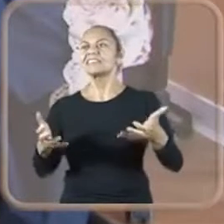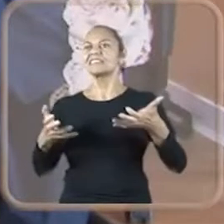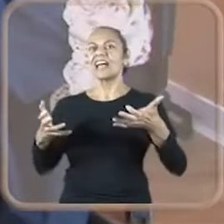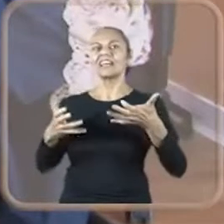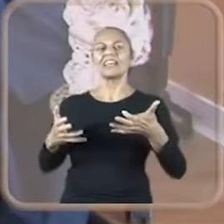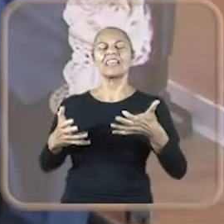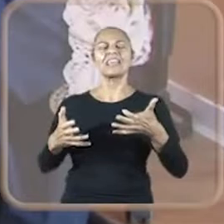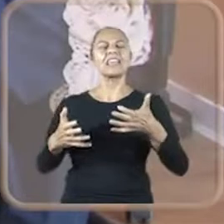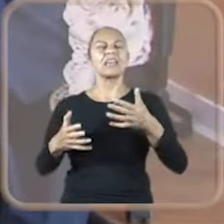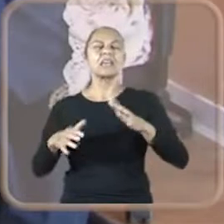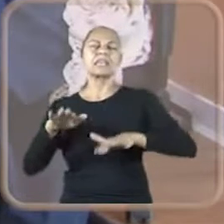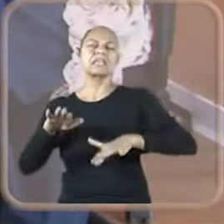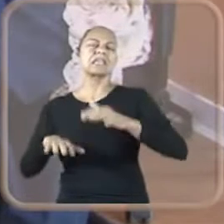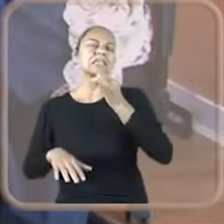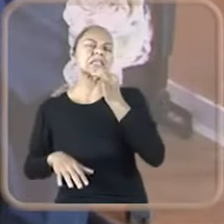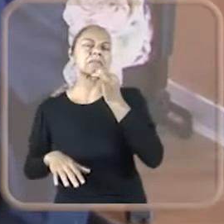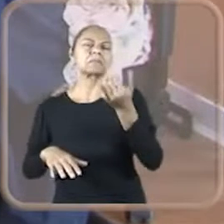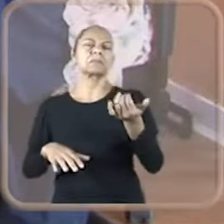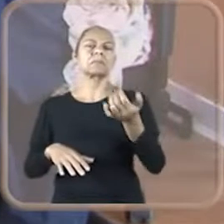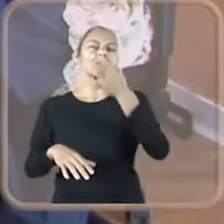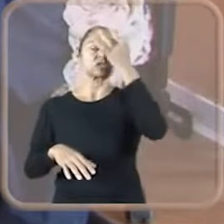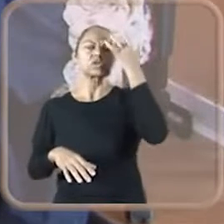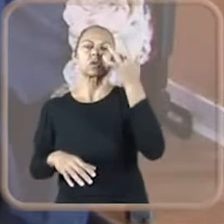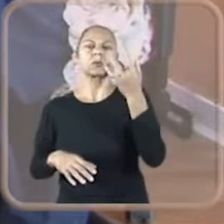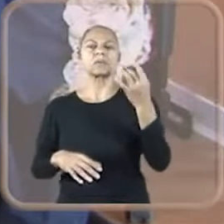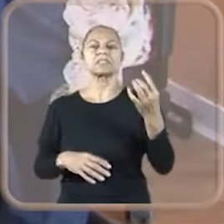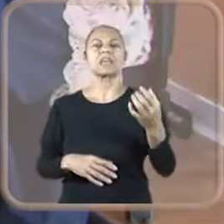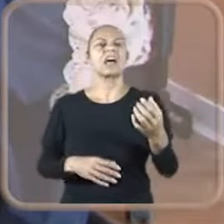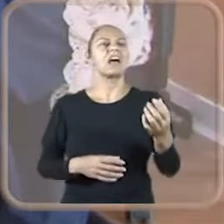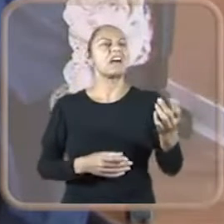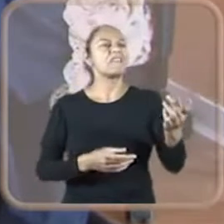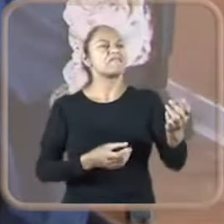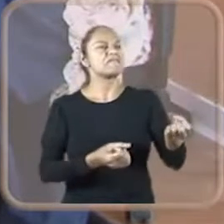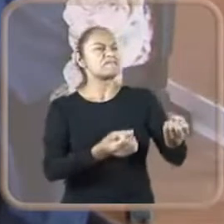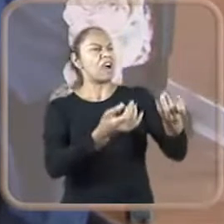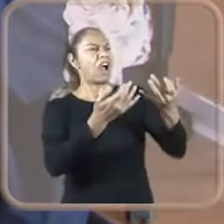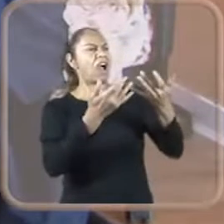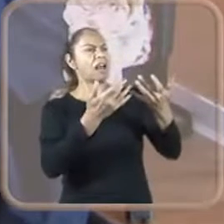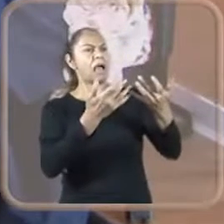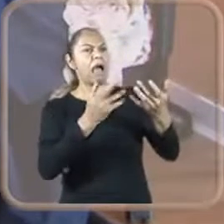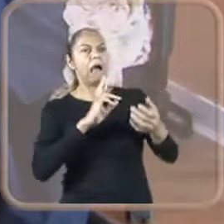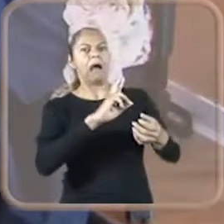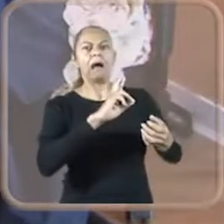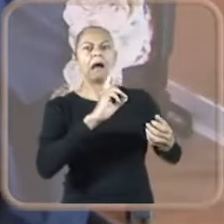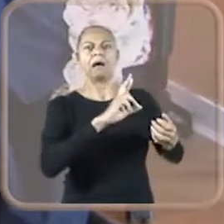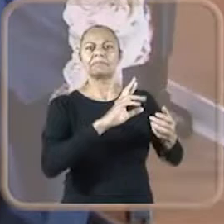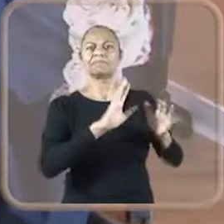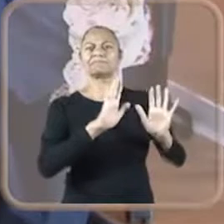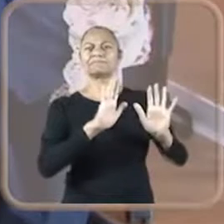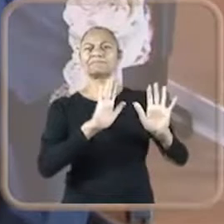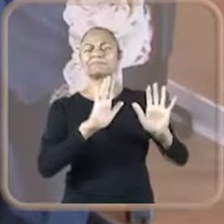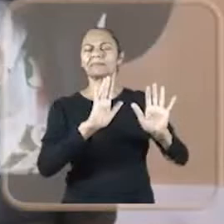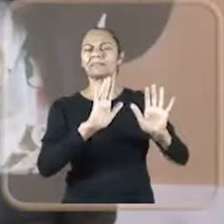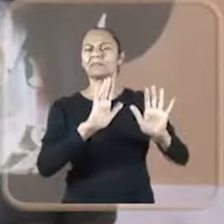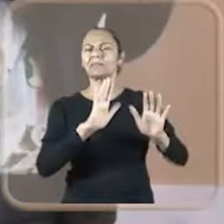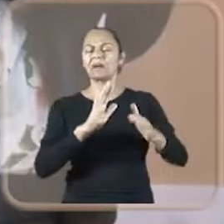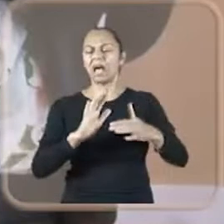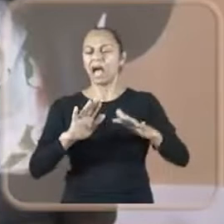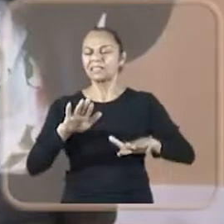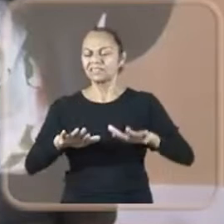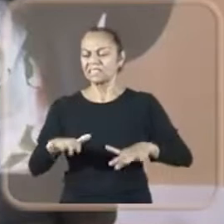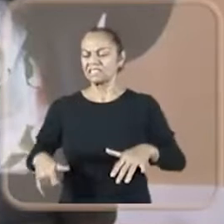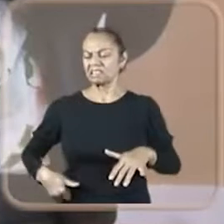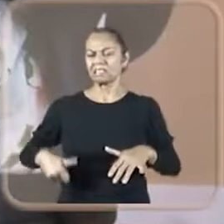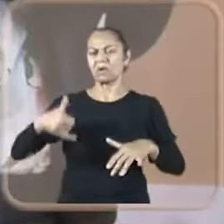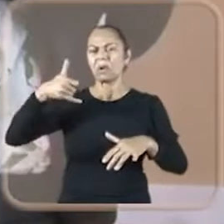responder logo, é papo, não é? É uma coisa assim tão rápida, até pelo esse avanço da tecnologia, de tudo ser rápido, de estar no celular, no